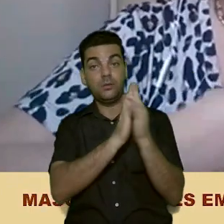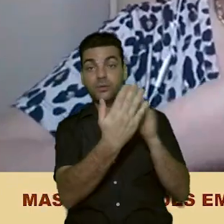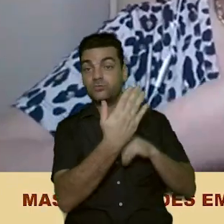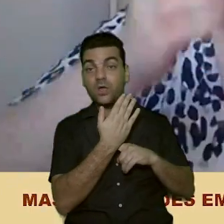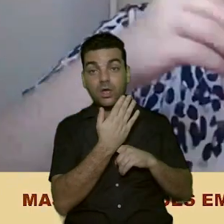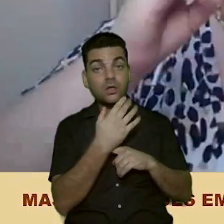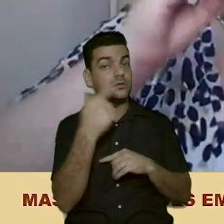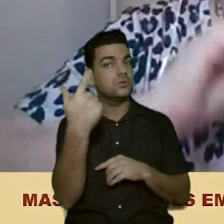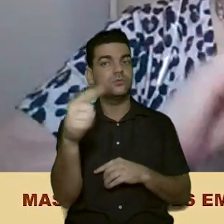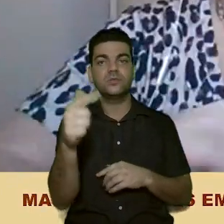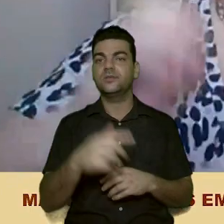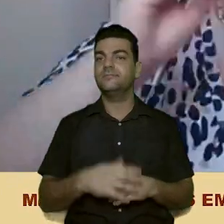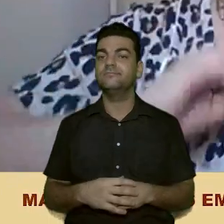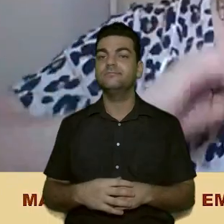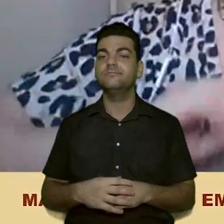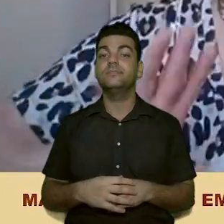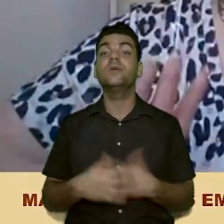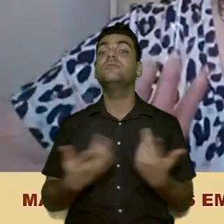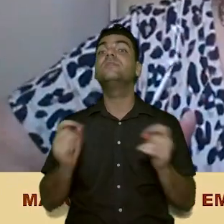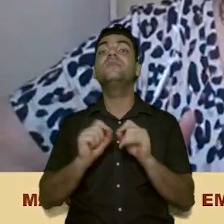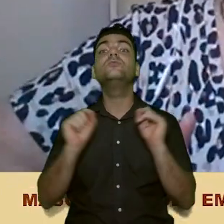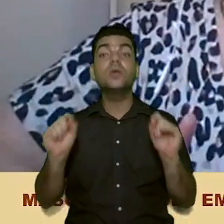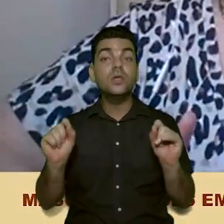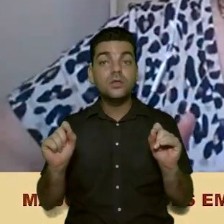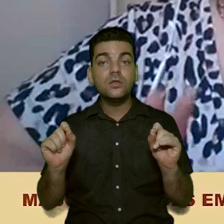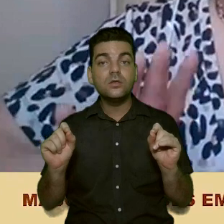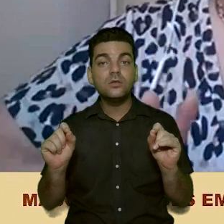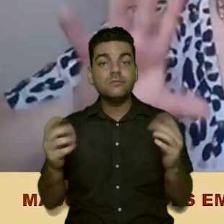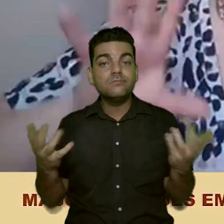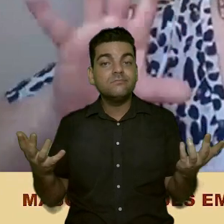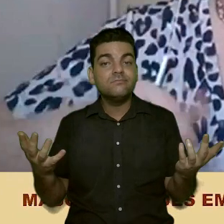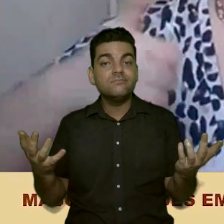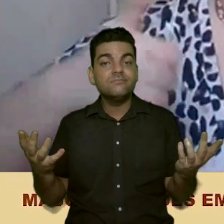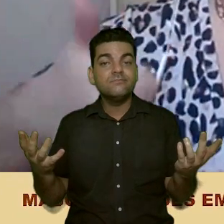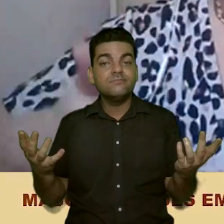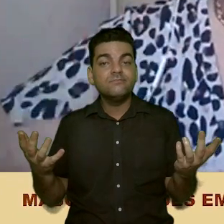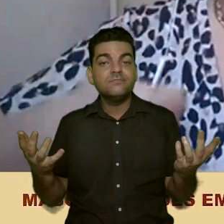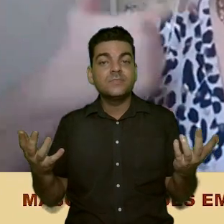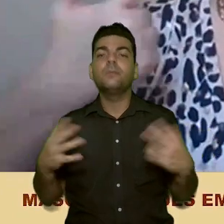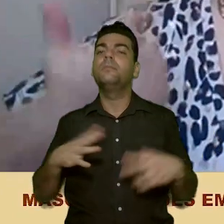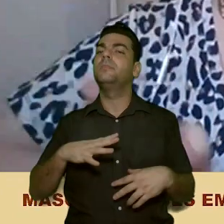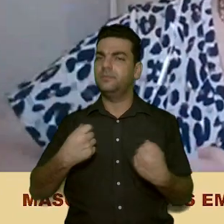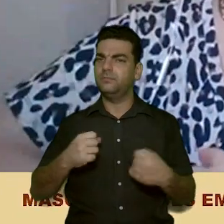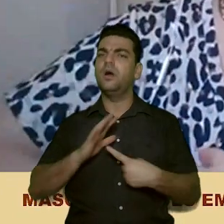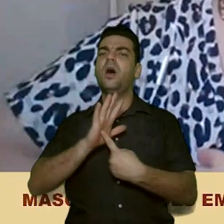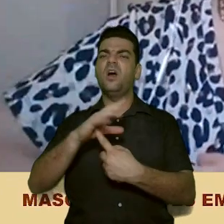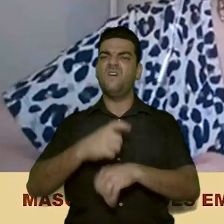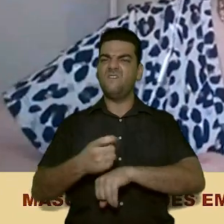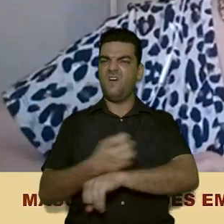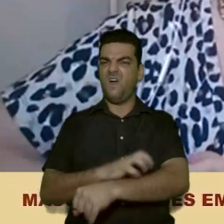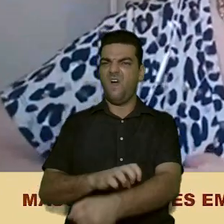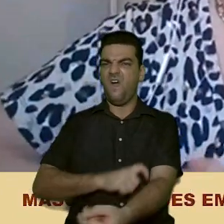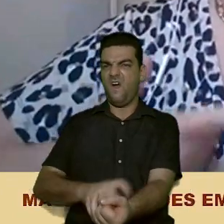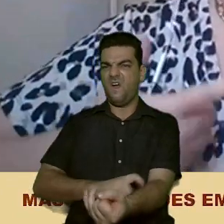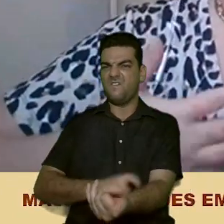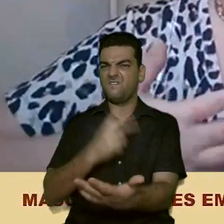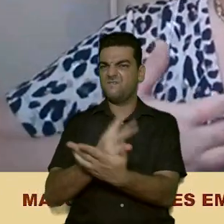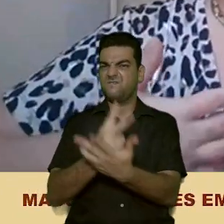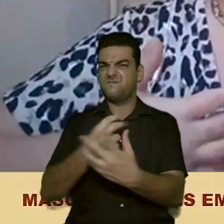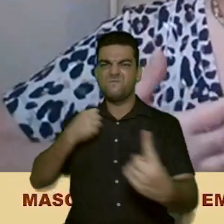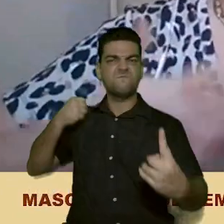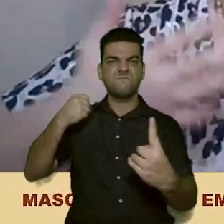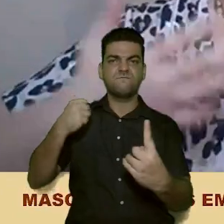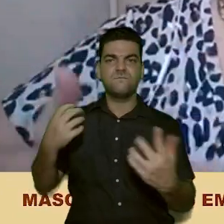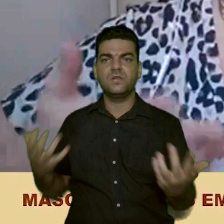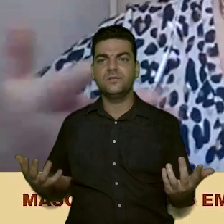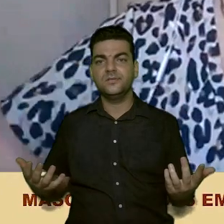homens, resta para vocês uma única saída, que é externalizar raiva e práticas de violência. Então, assim, eu